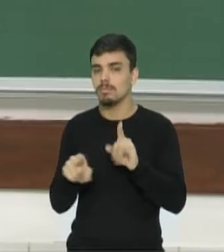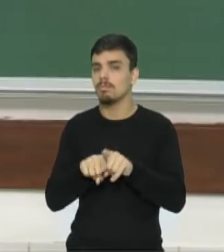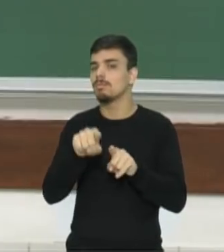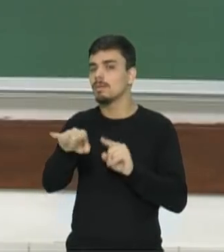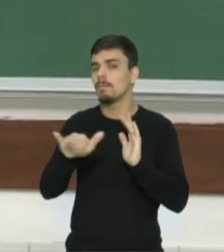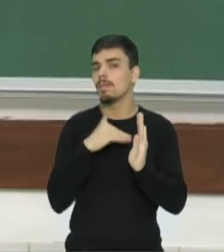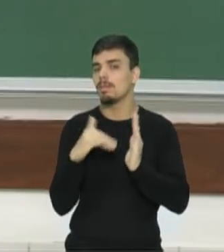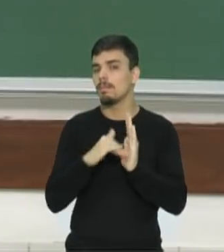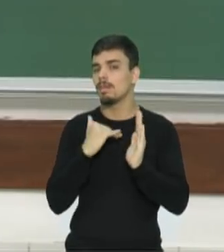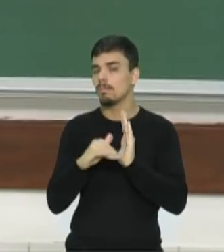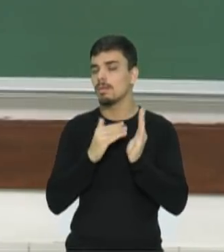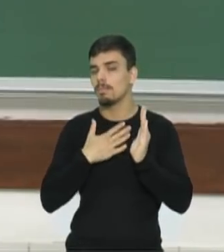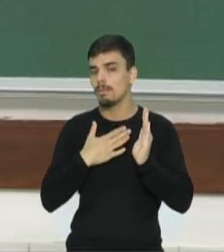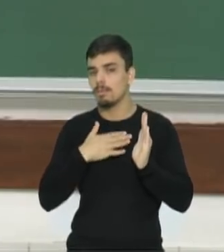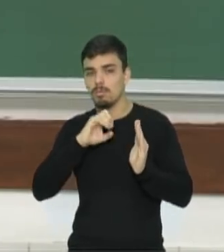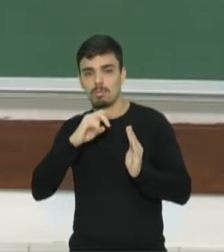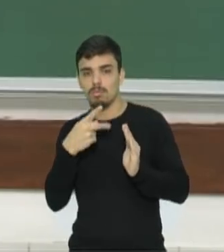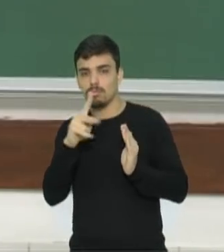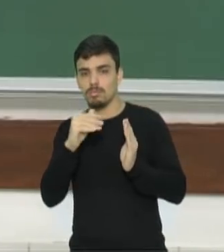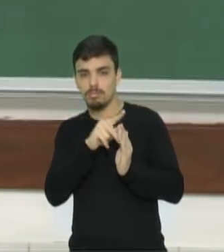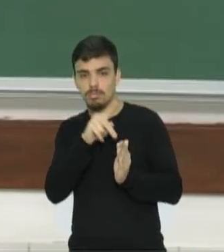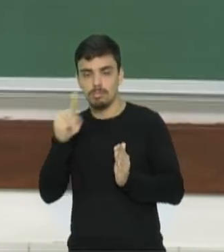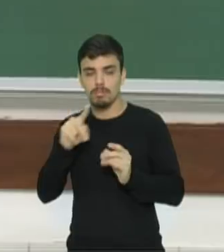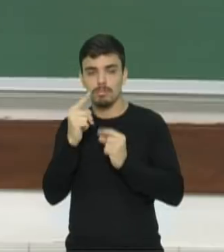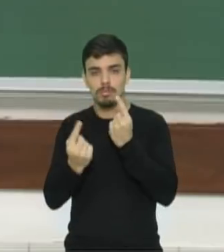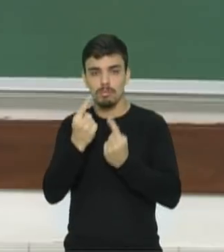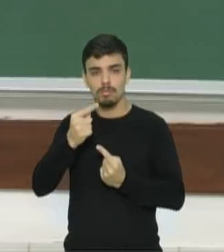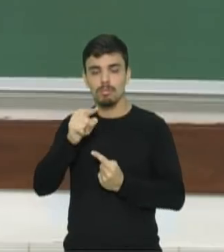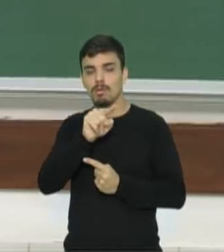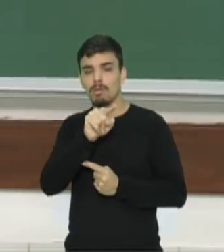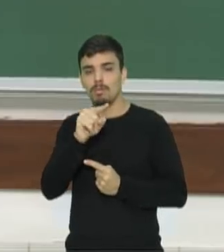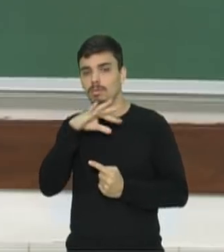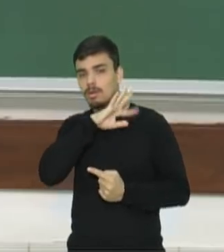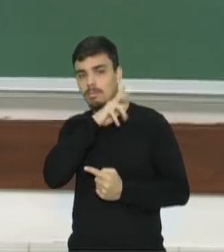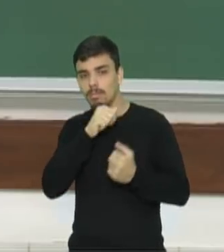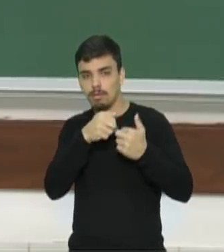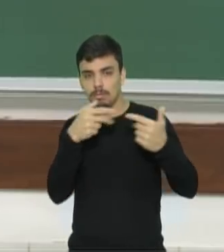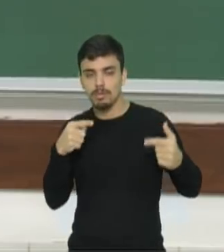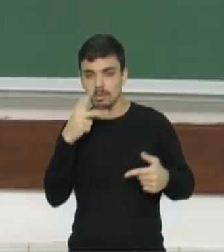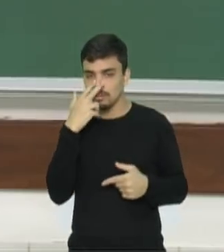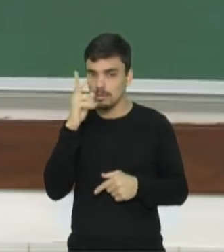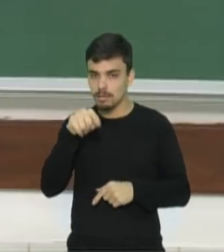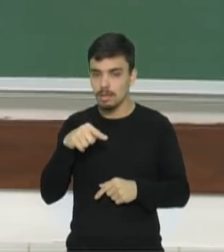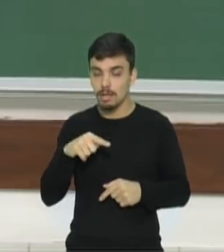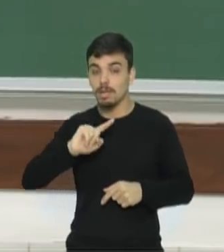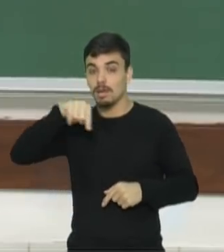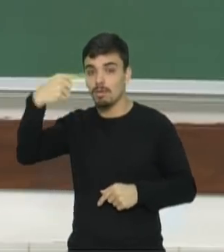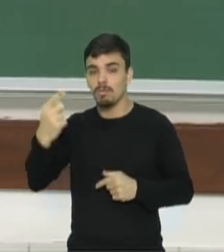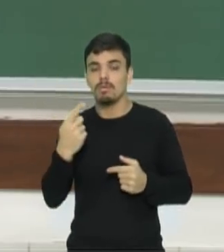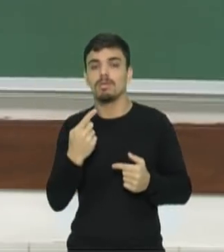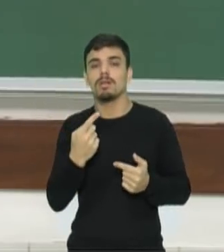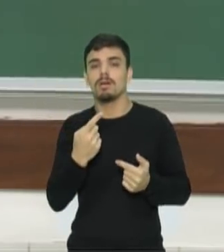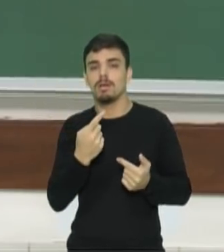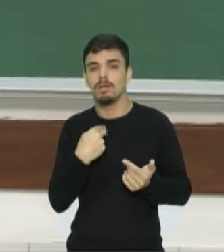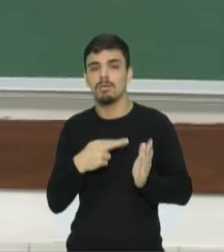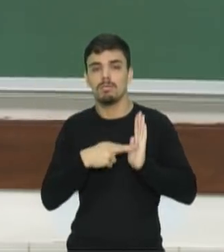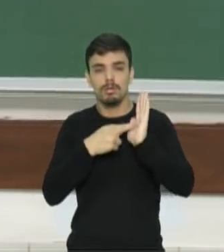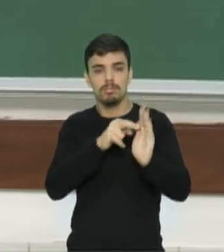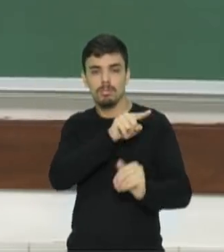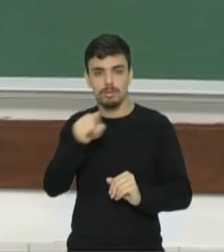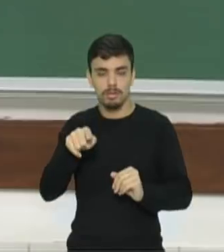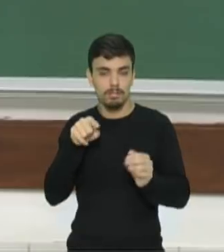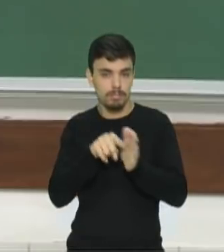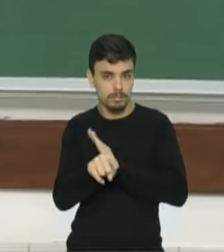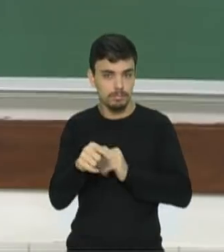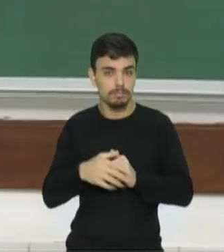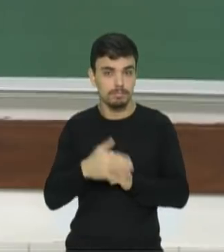para mim aí e para o seu professor, que animal que você acha que é esse? E na próxima aula eu trago a resposta da minha pergunta. Veja só para a